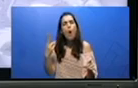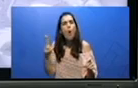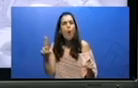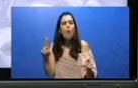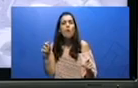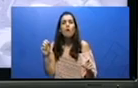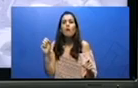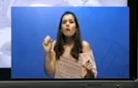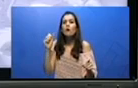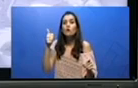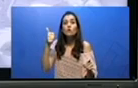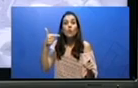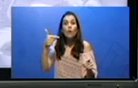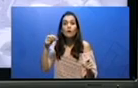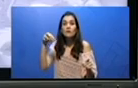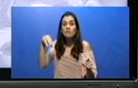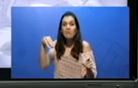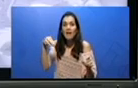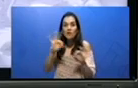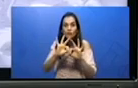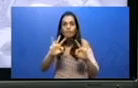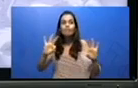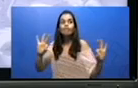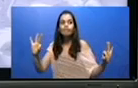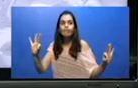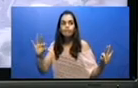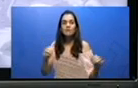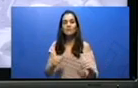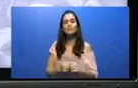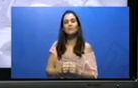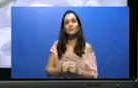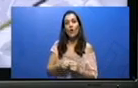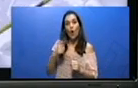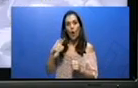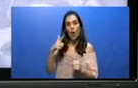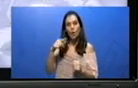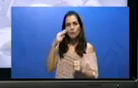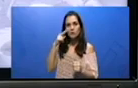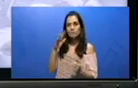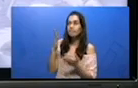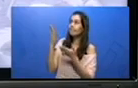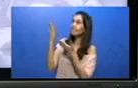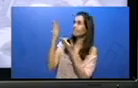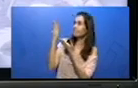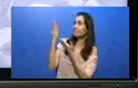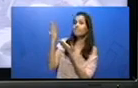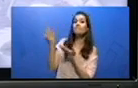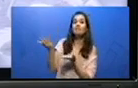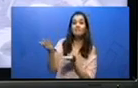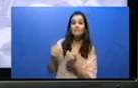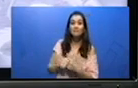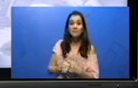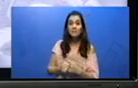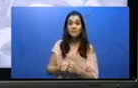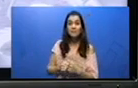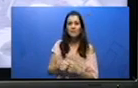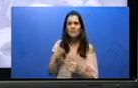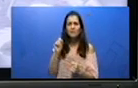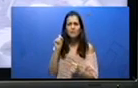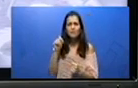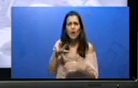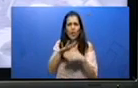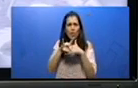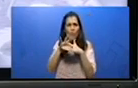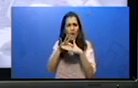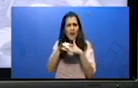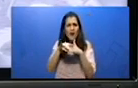Uma outra verminose, plateuminto também, verme achatado, é o agente causador da esquistossomose ou